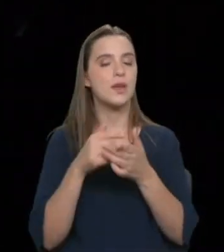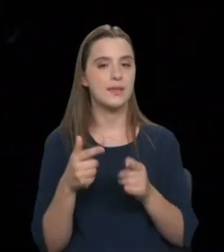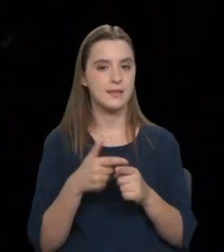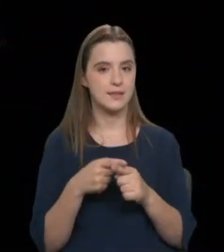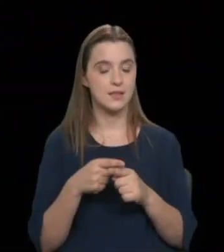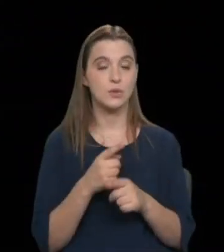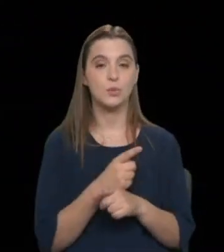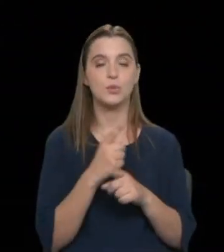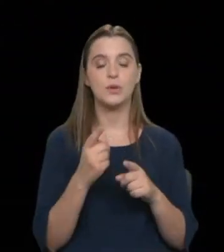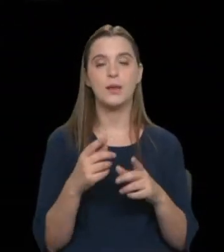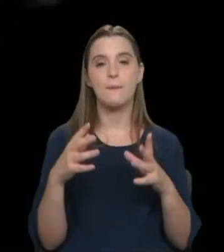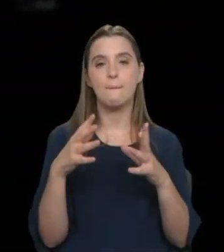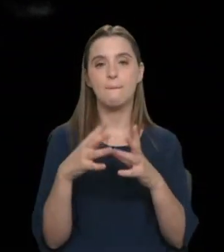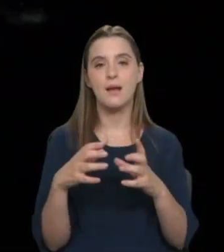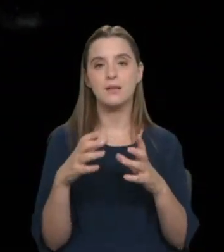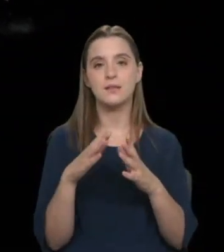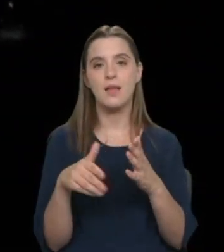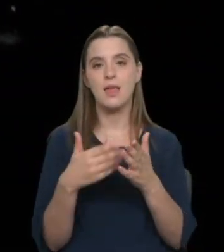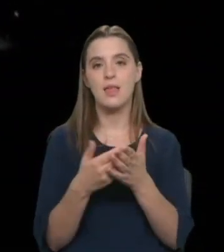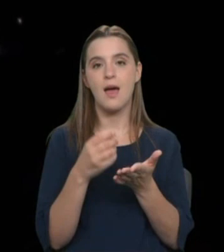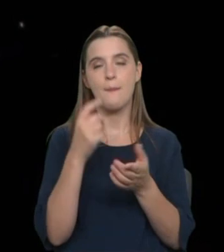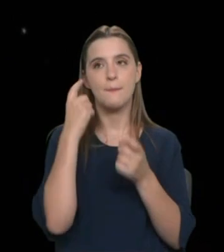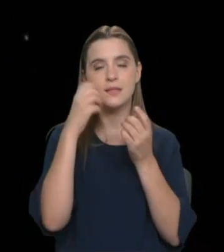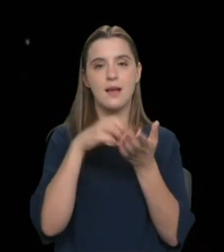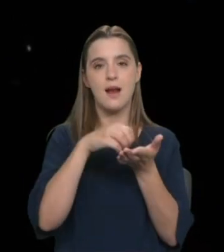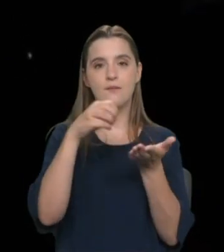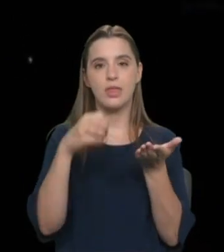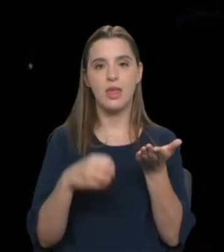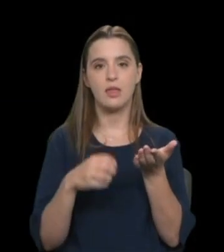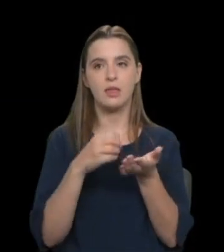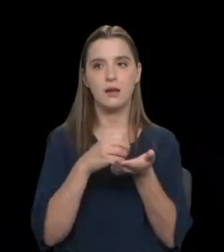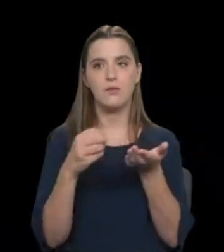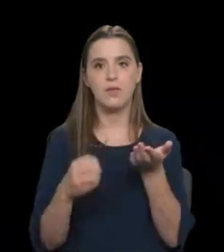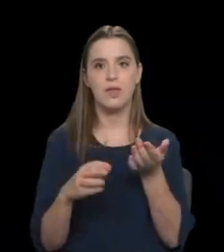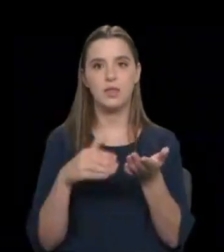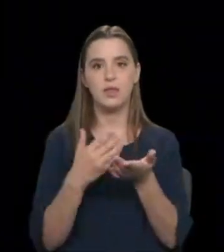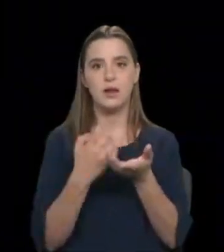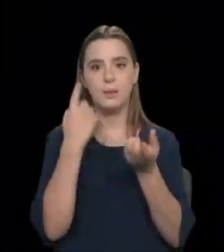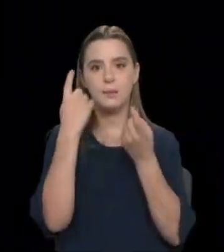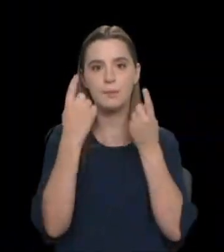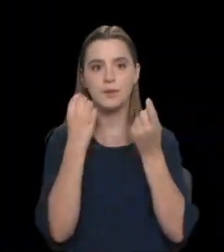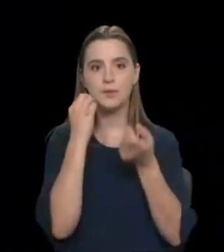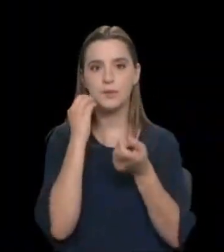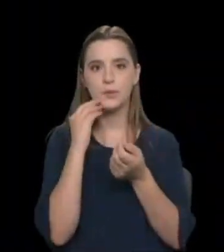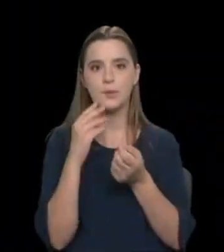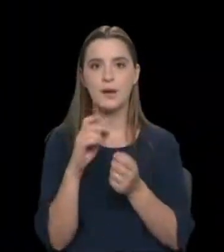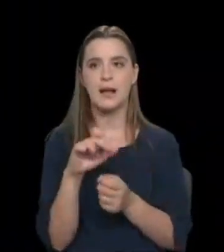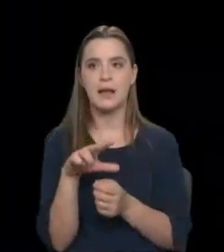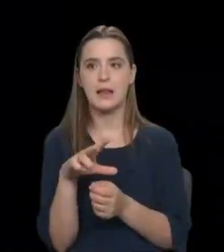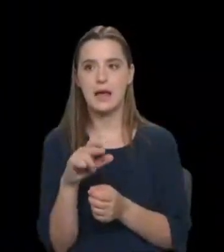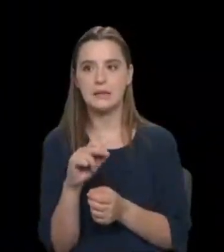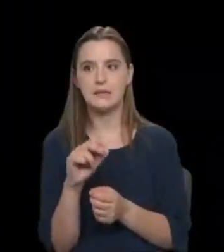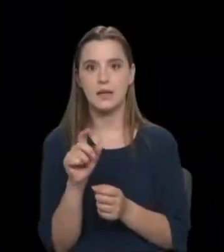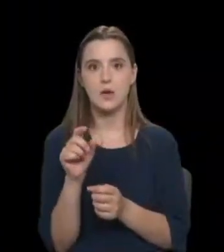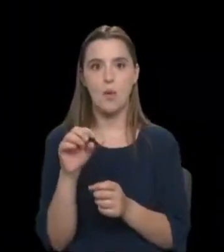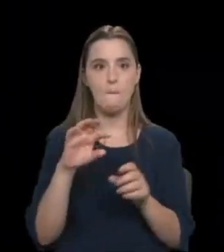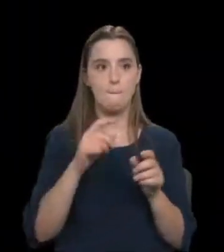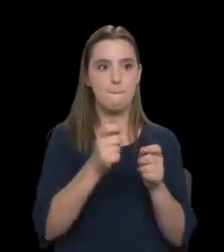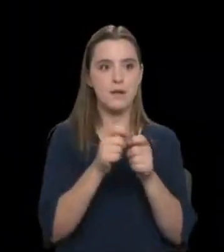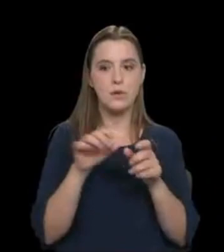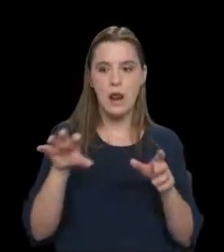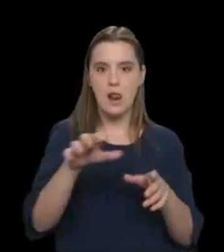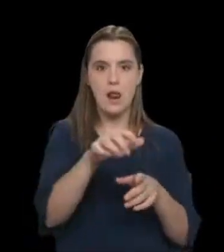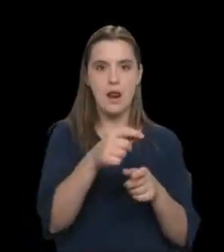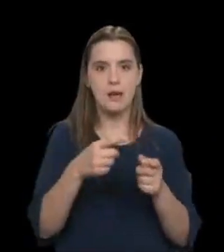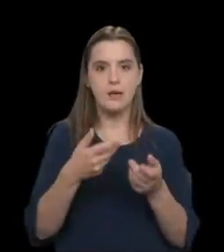a massa leva-nos sempre para a gravidade. Gravidade leva-nos sempre à interação da nossa galáxia com galáxias vizinhas. Olha, a história anterior.